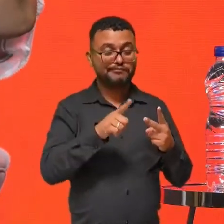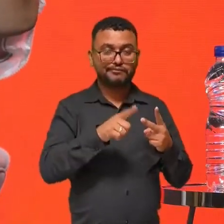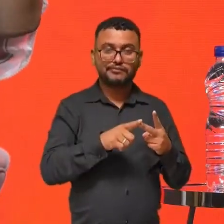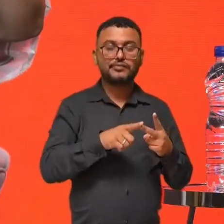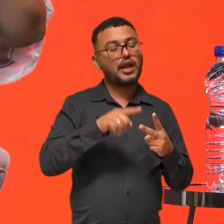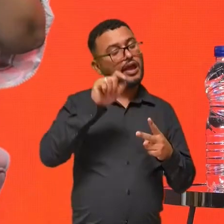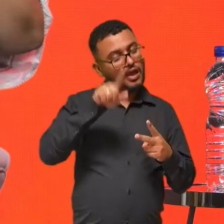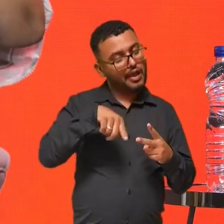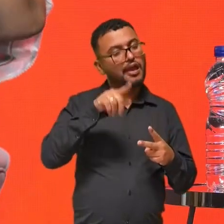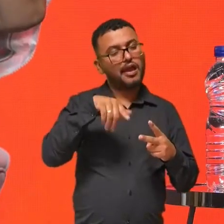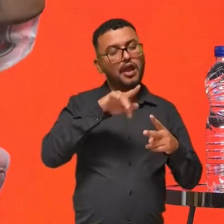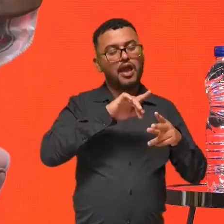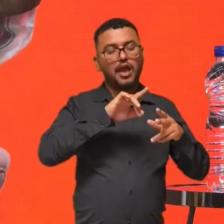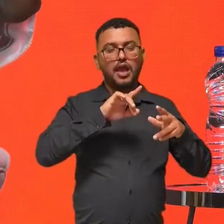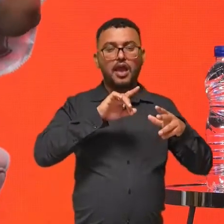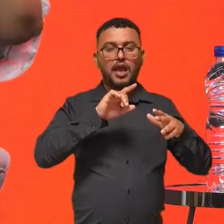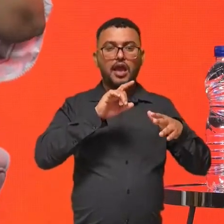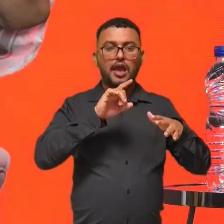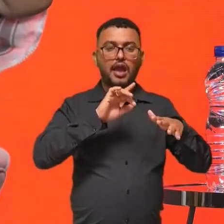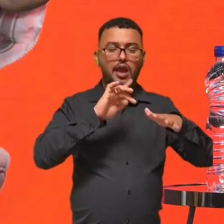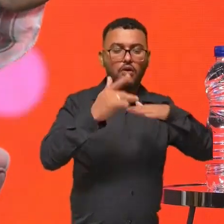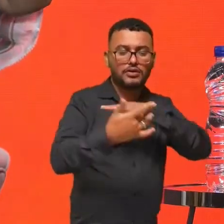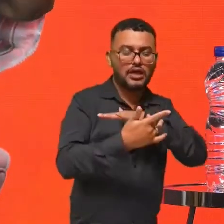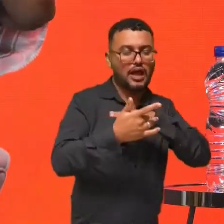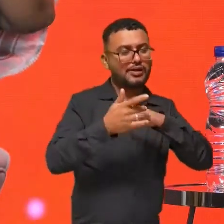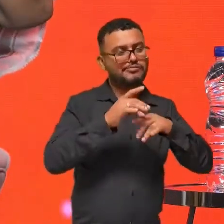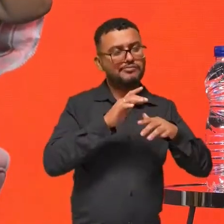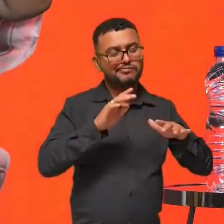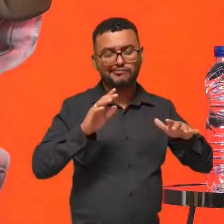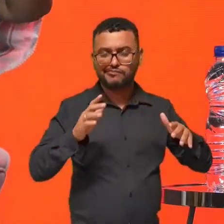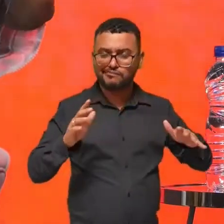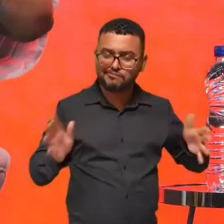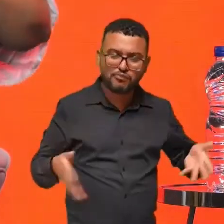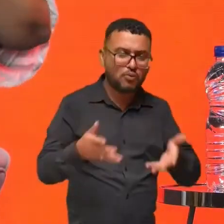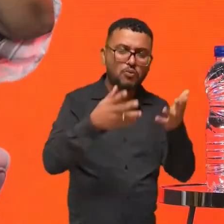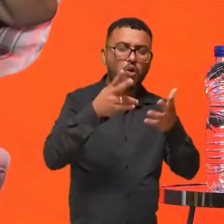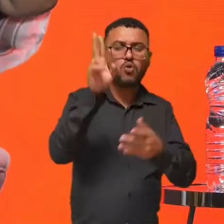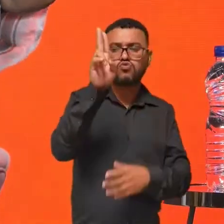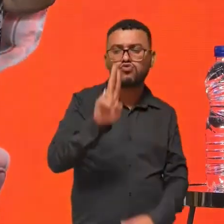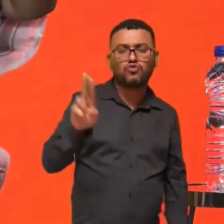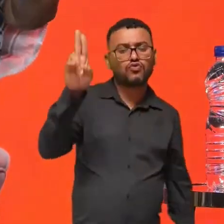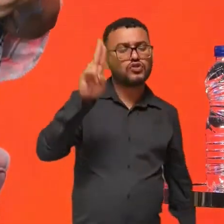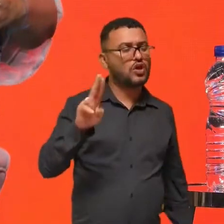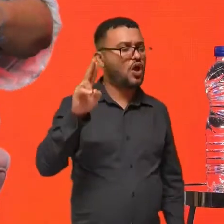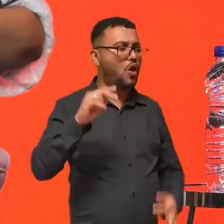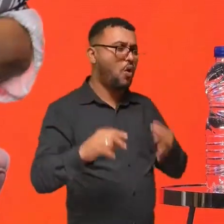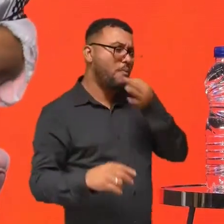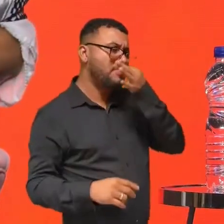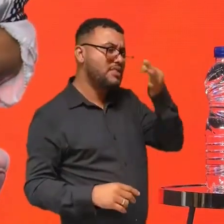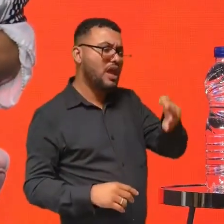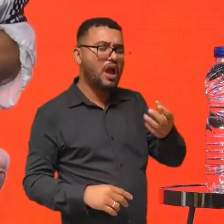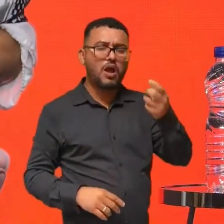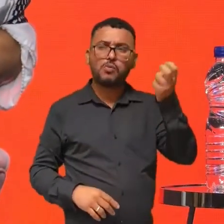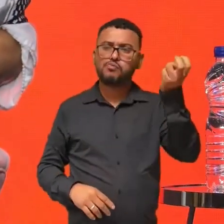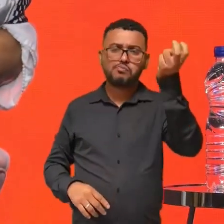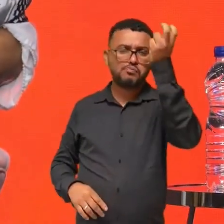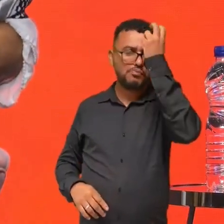mobilização que articulou universidades, né, opiniões intelectuais, setores, né,